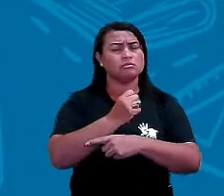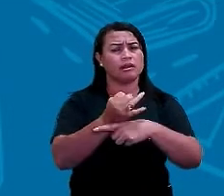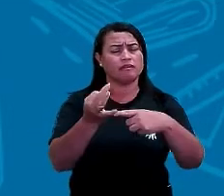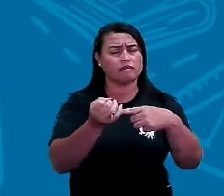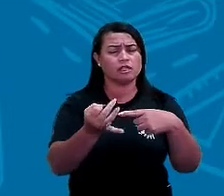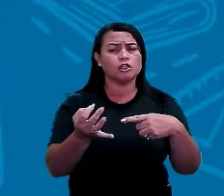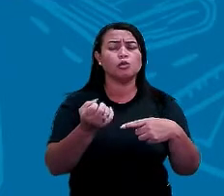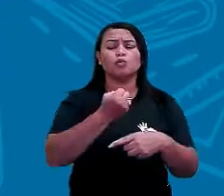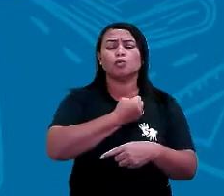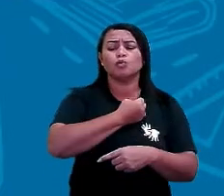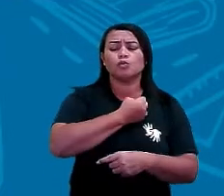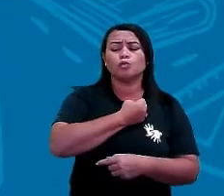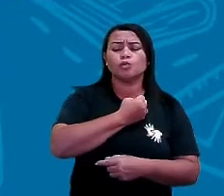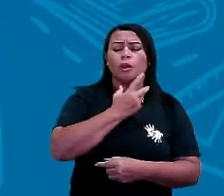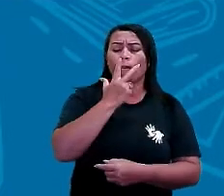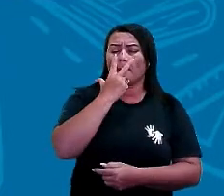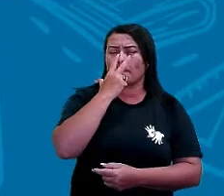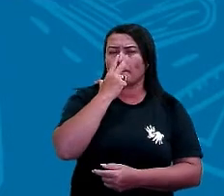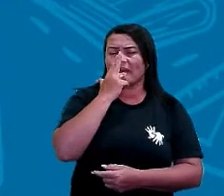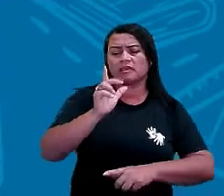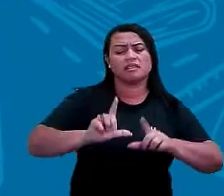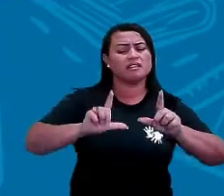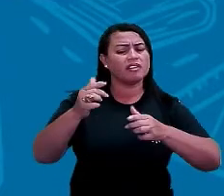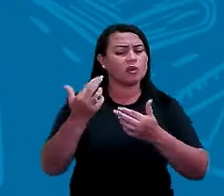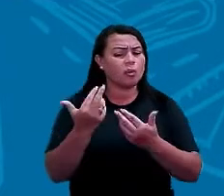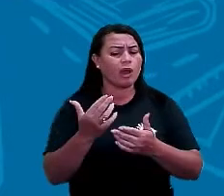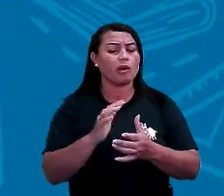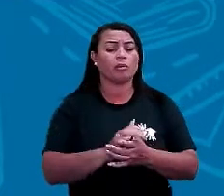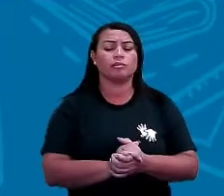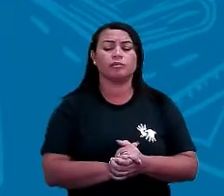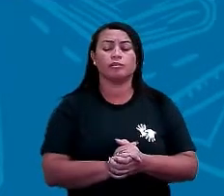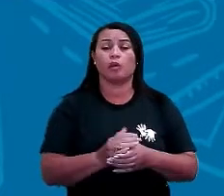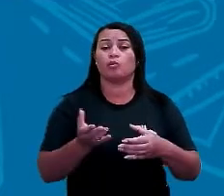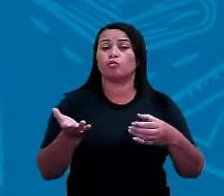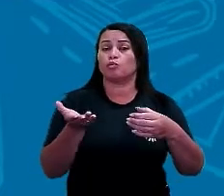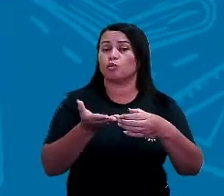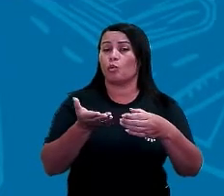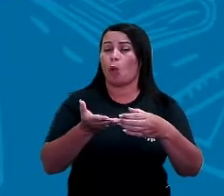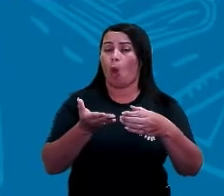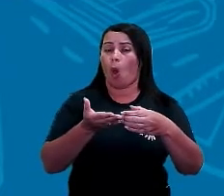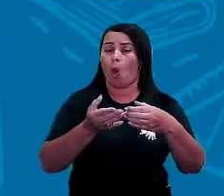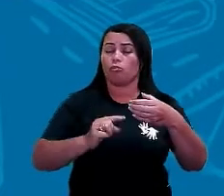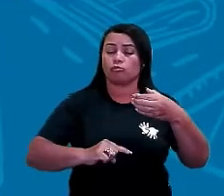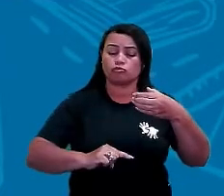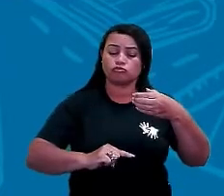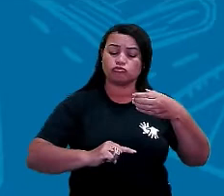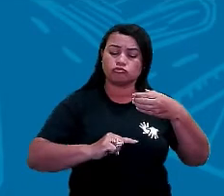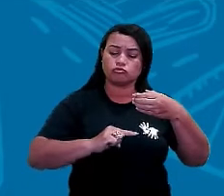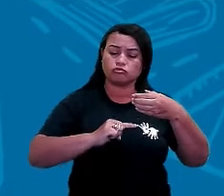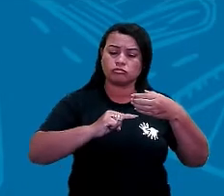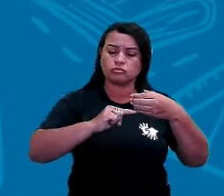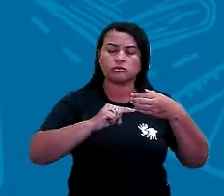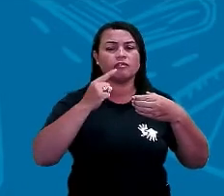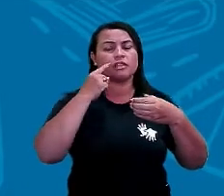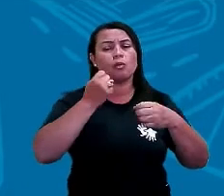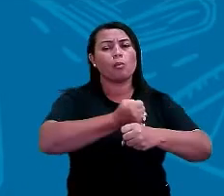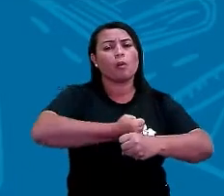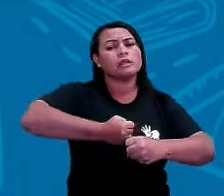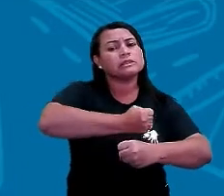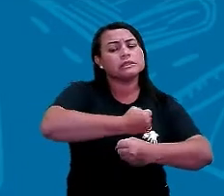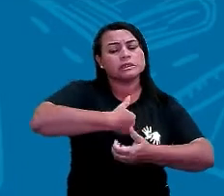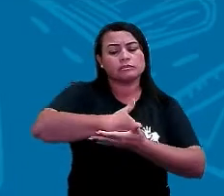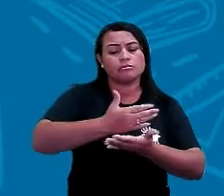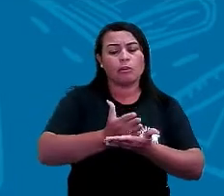os números parecidos com esse que está na TV. No copo de medida, quando a gente vai fazer uma receita de